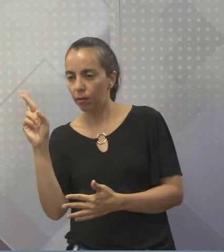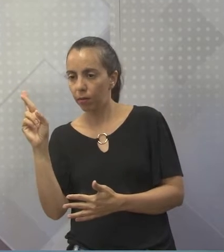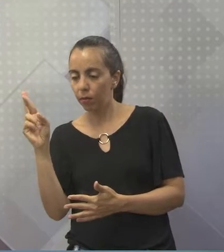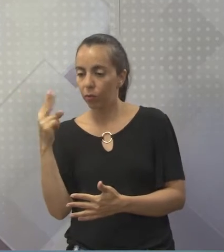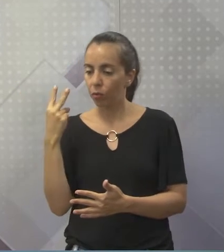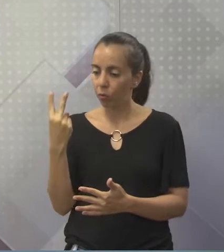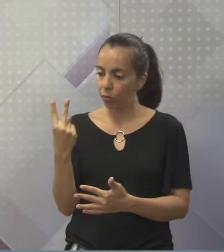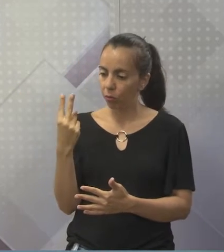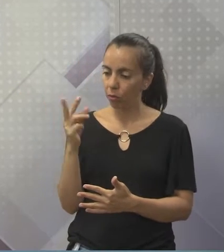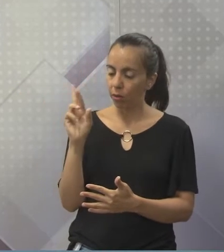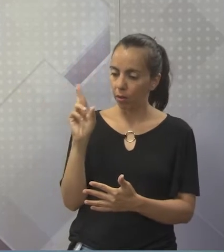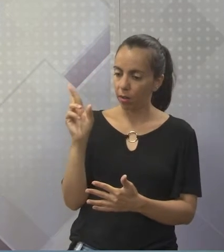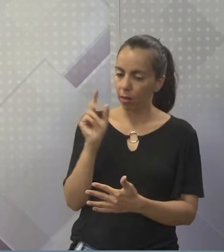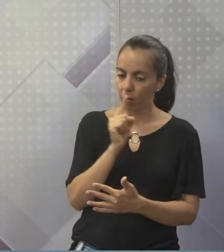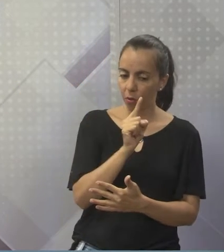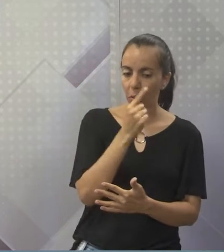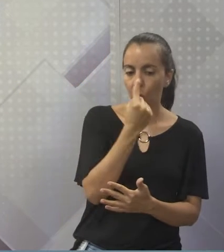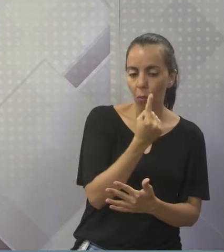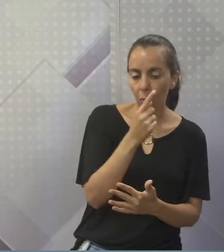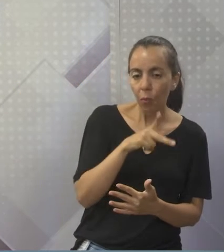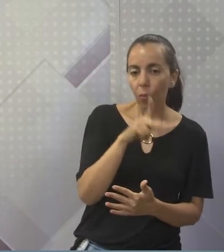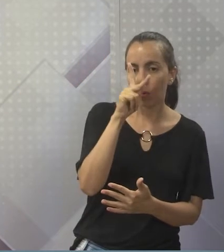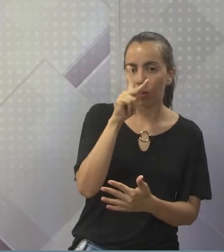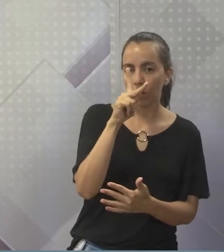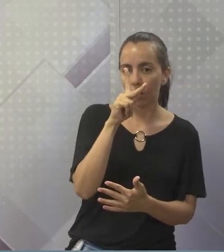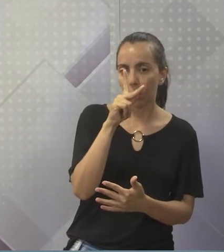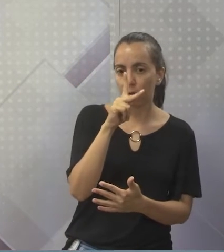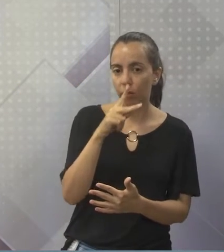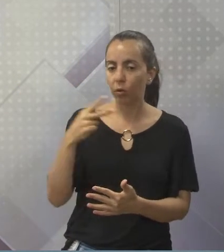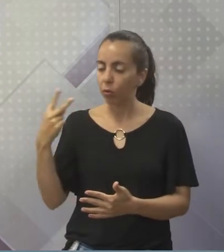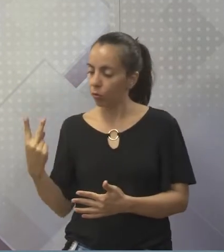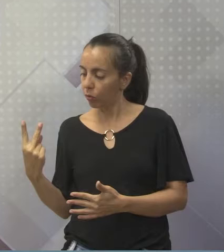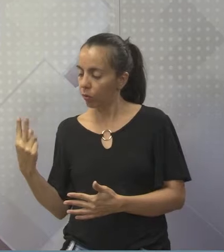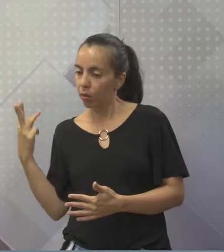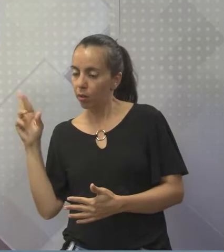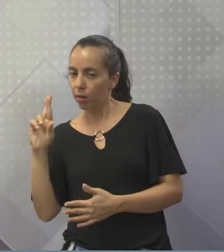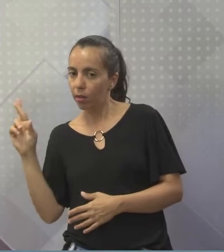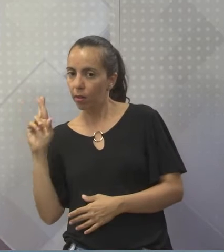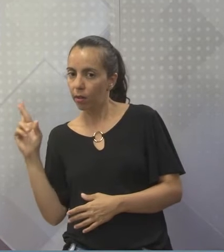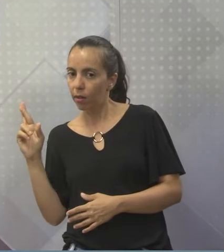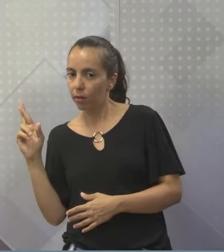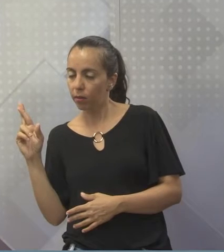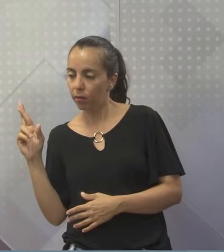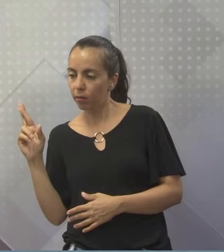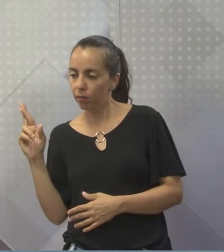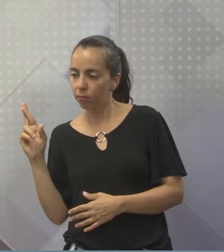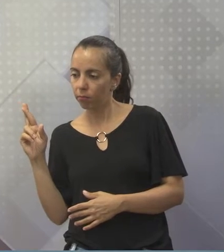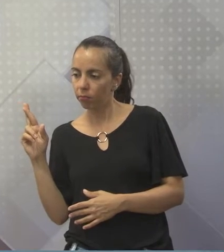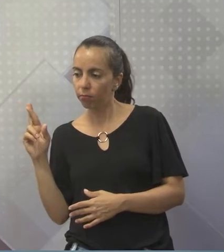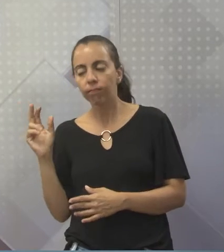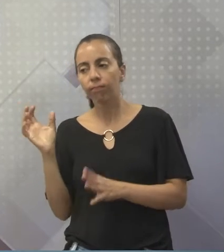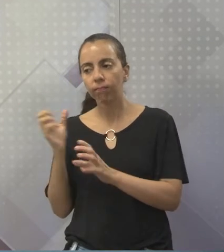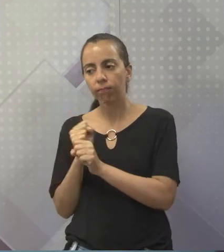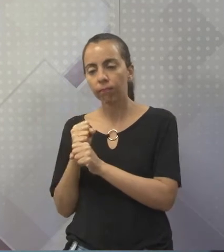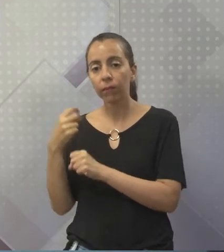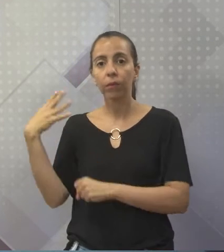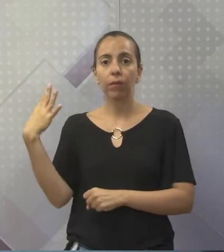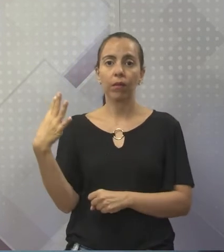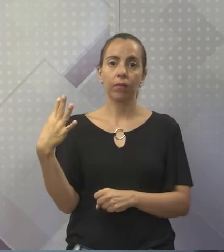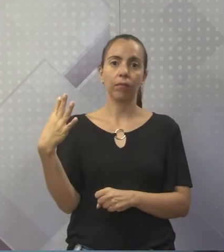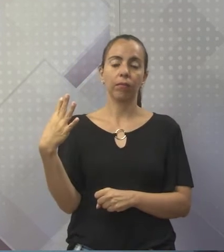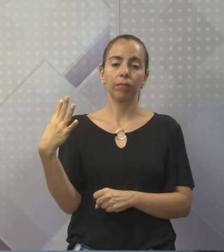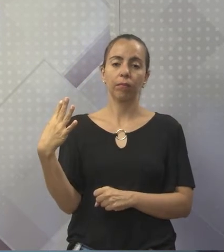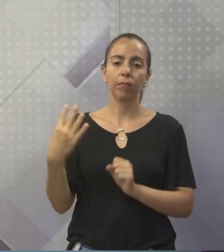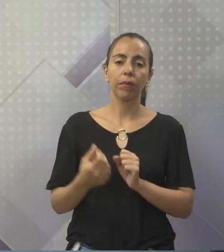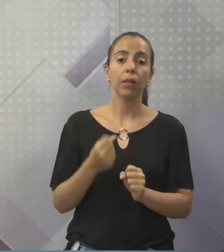de 1 quilo, mais R$ 2 de outro quilo, eu pagaria 4. E se eu